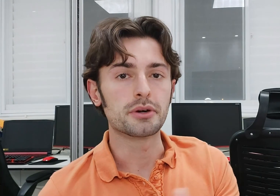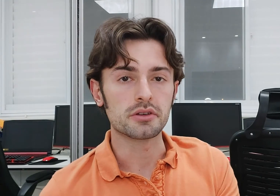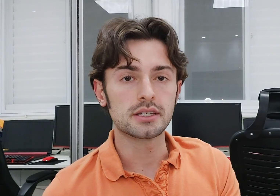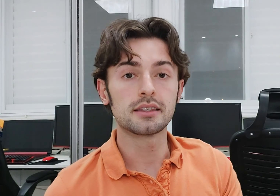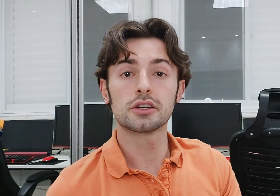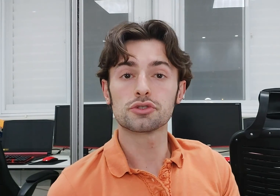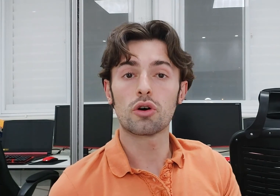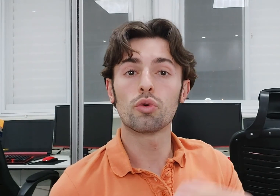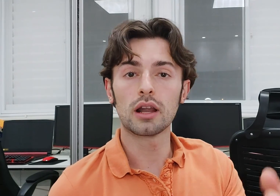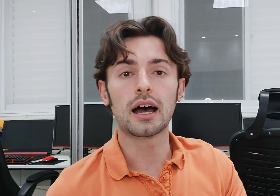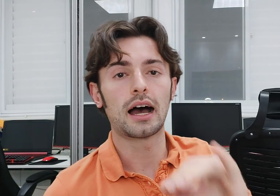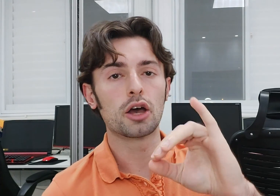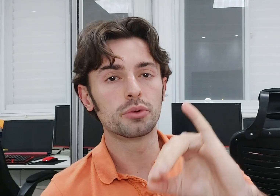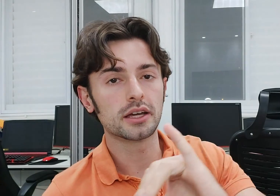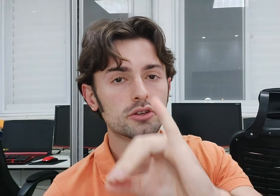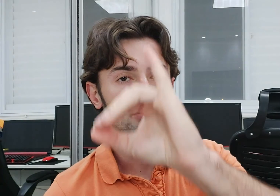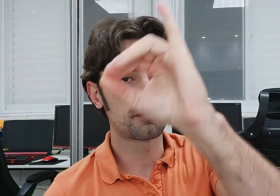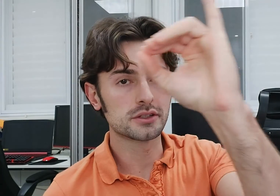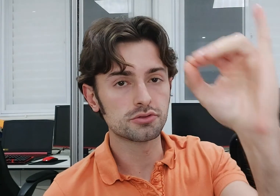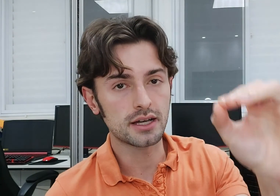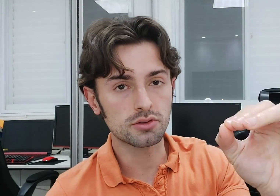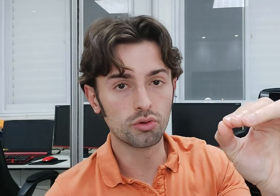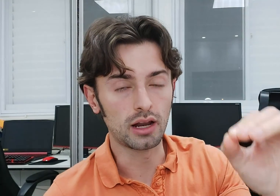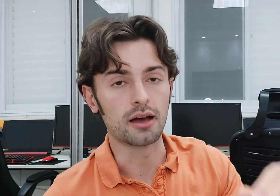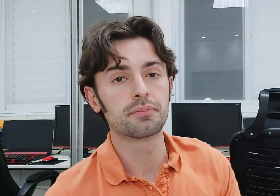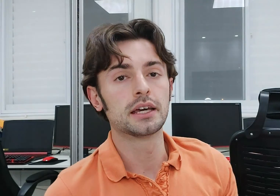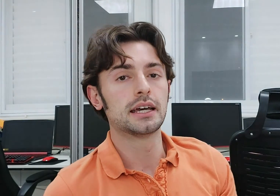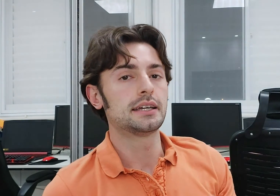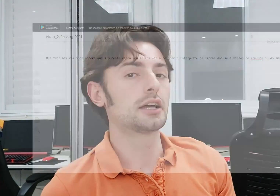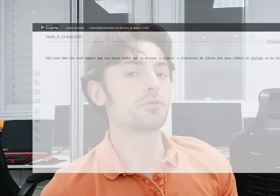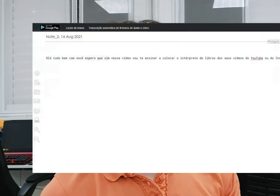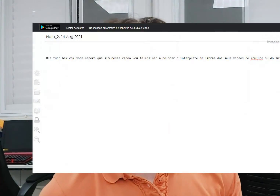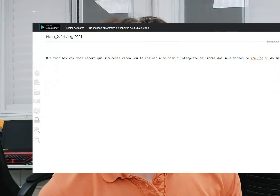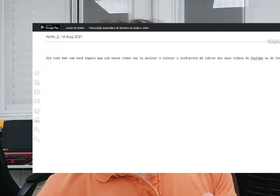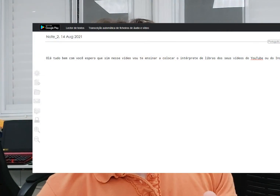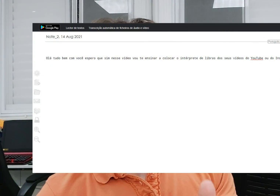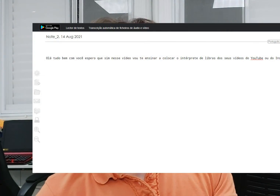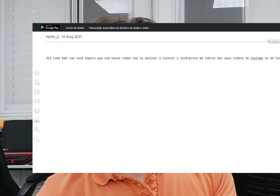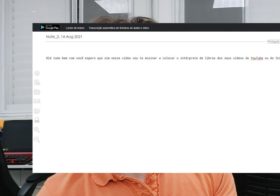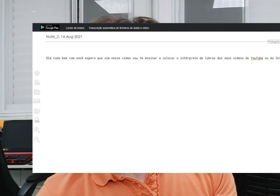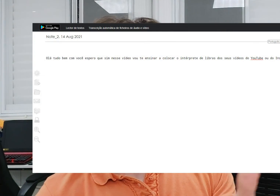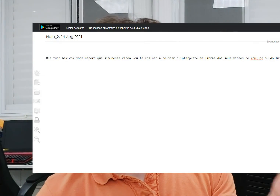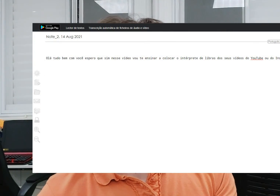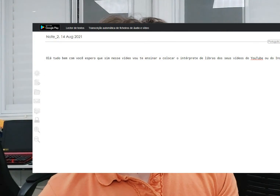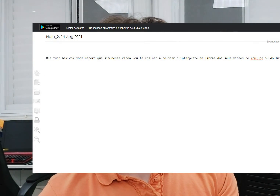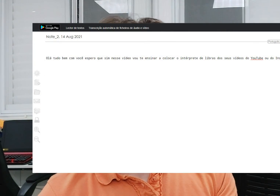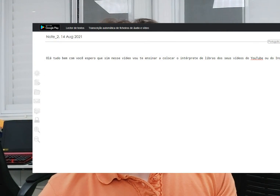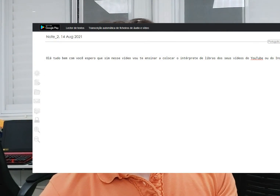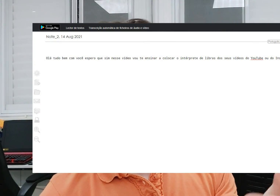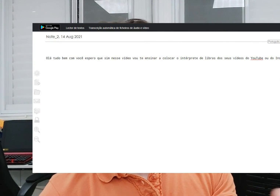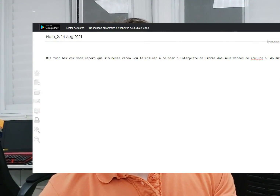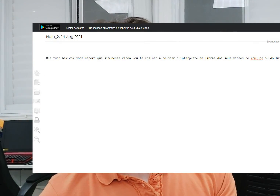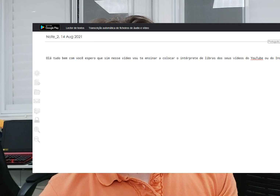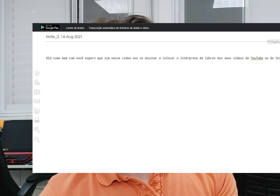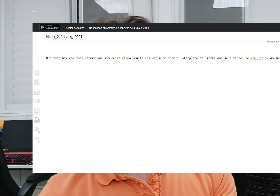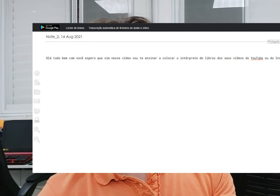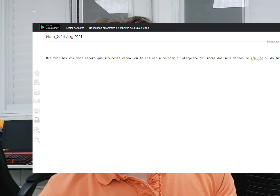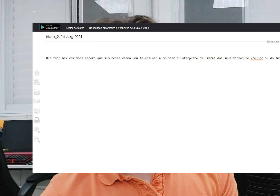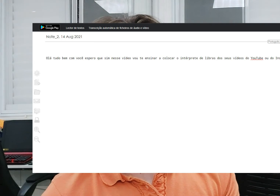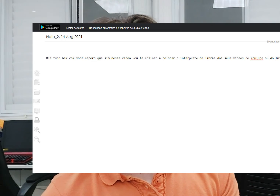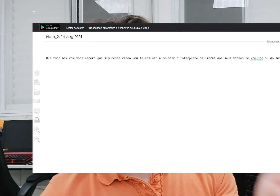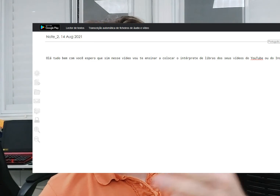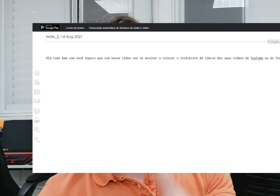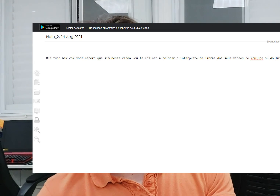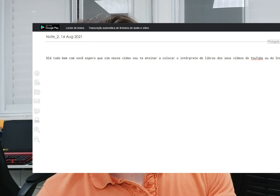tudo bem, espero que sim Vê é só o olá Aí o bonequinho só vai fazer o gesto do olá E aí no final era Nesse vídeo eu vou te ensinar a fazer as legendas